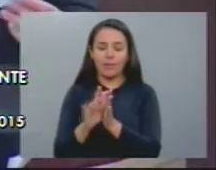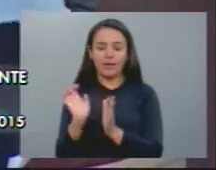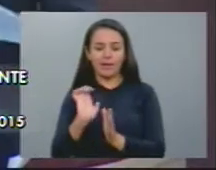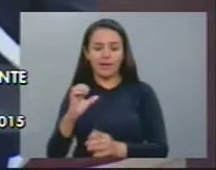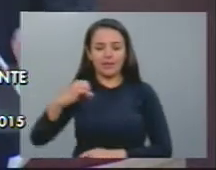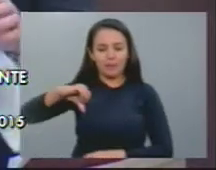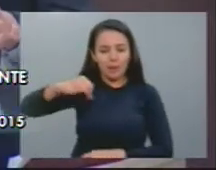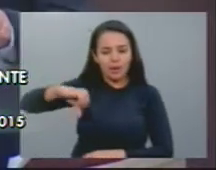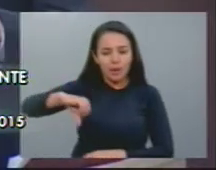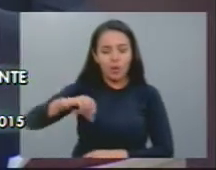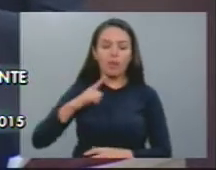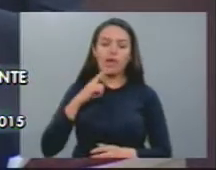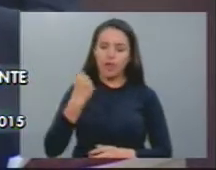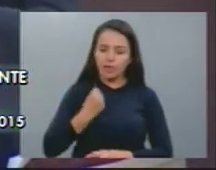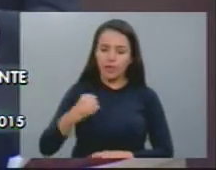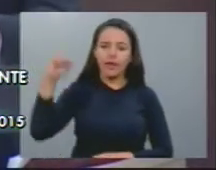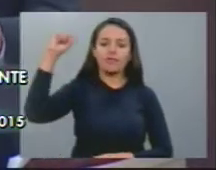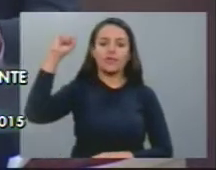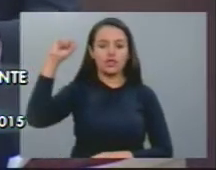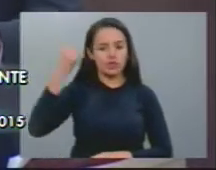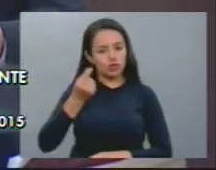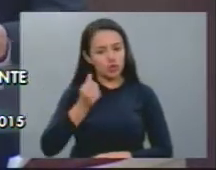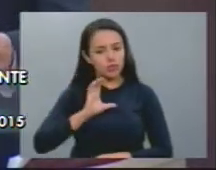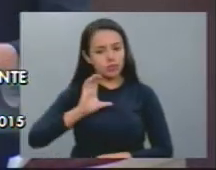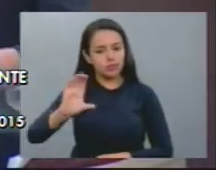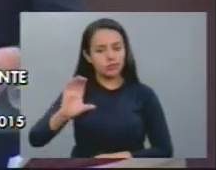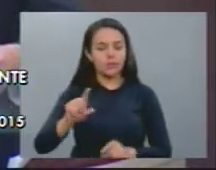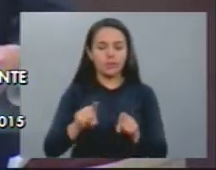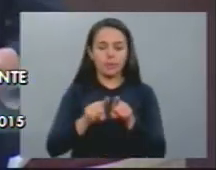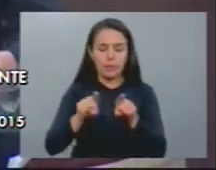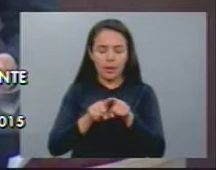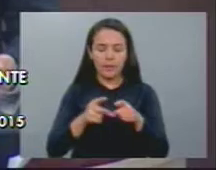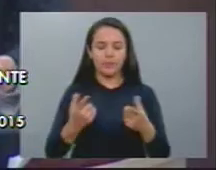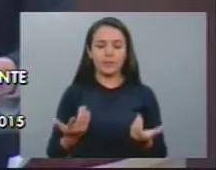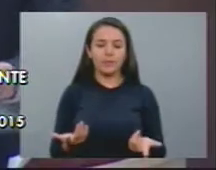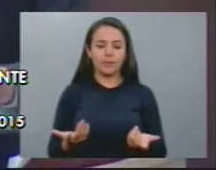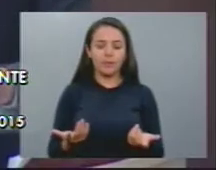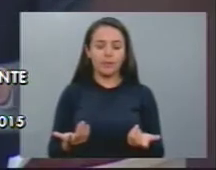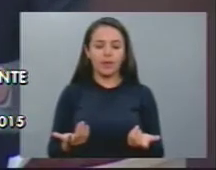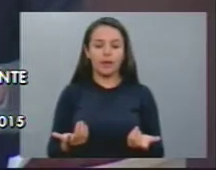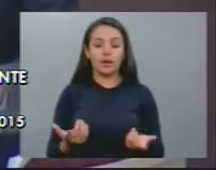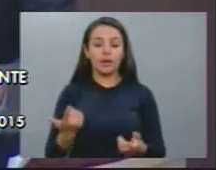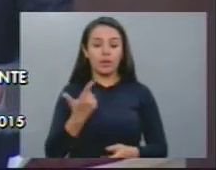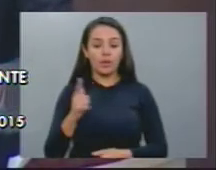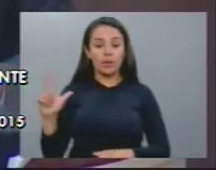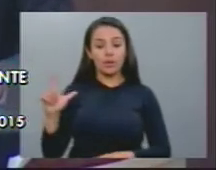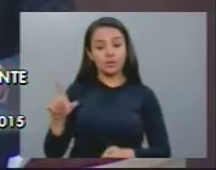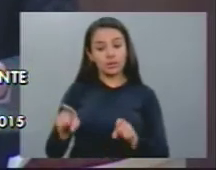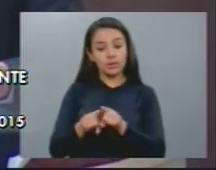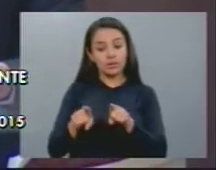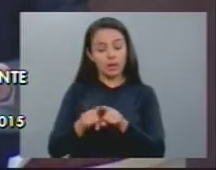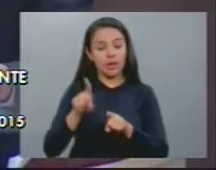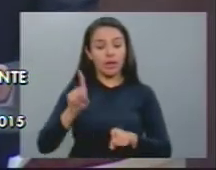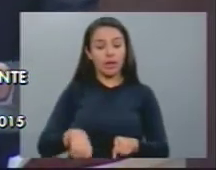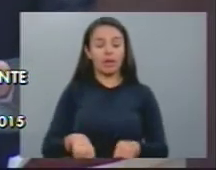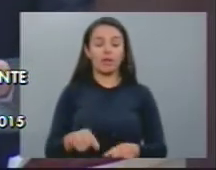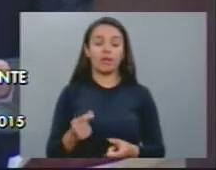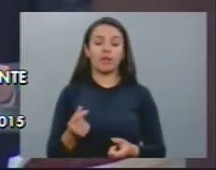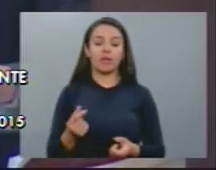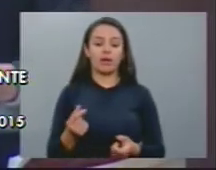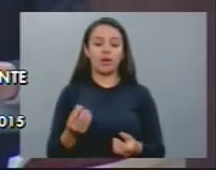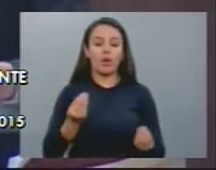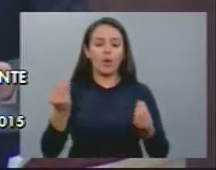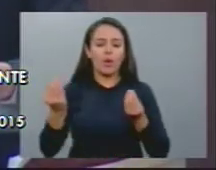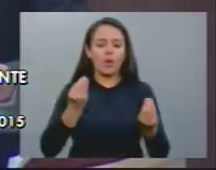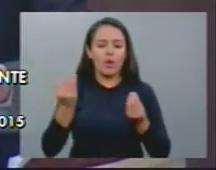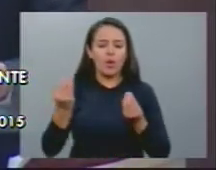aqui eu queria, na saúde, destacar, deputados, a implementação de ações para o financiamento de